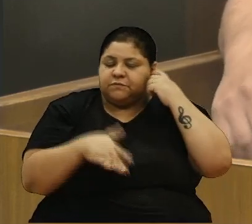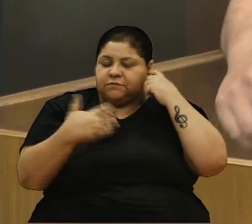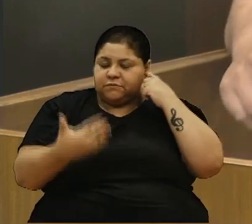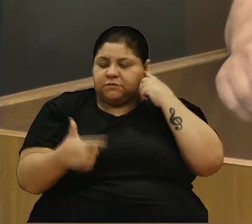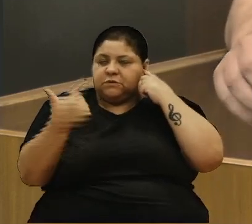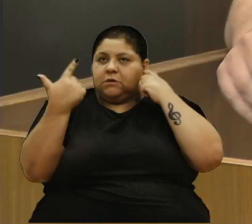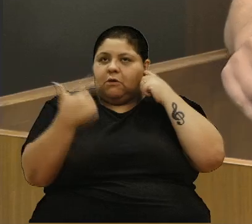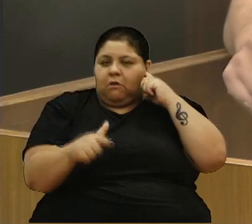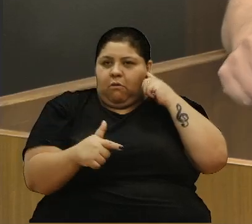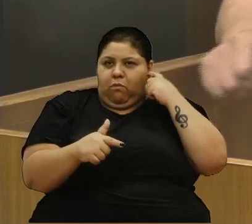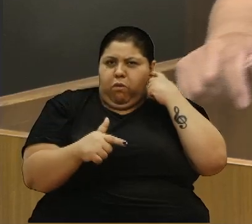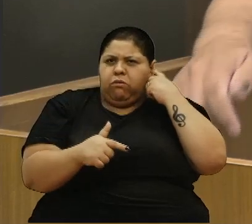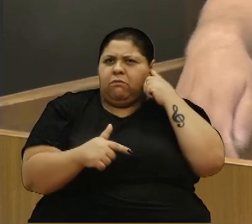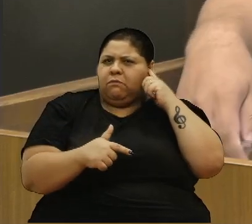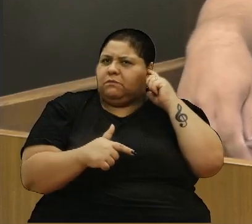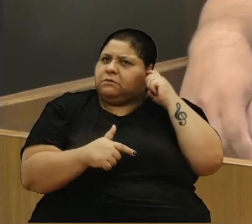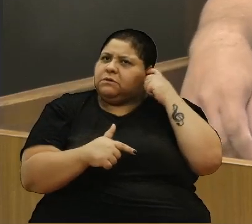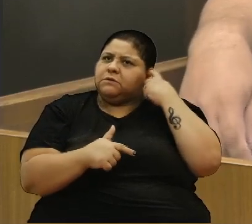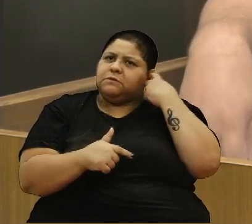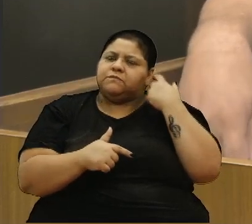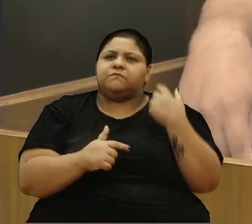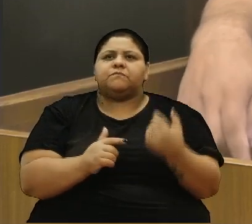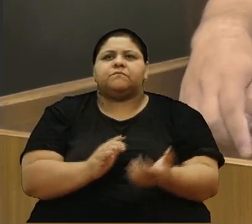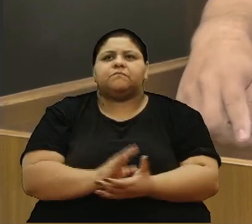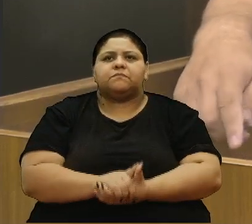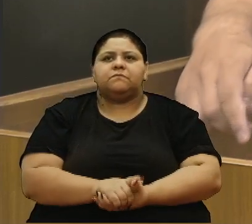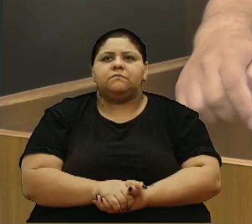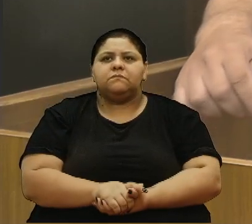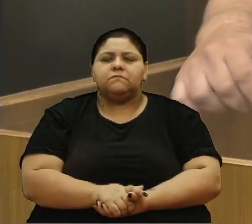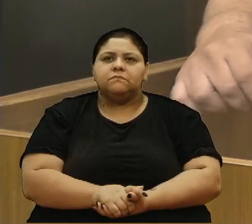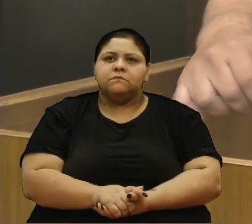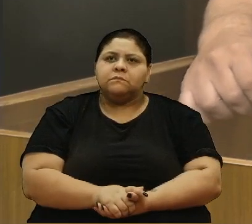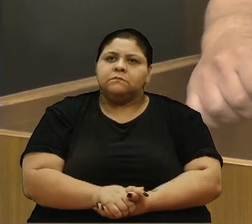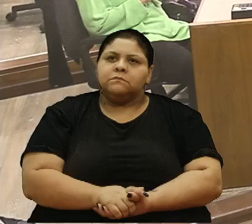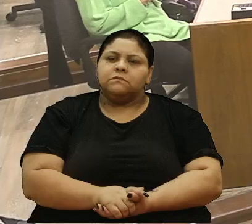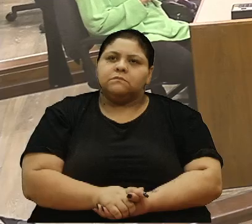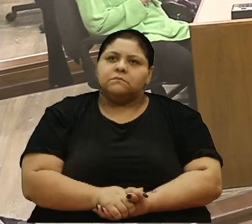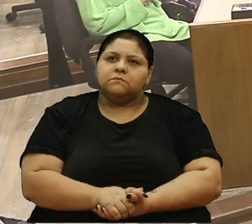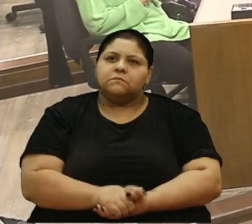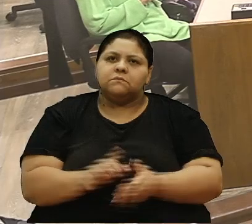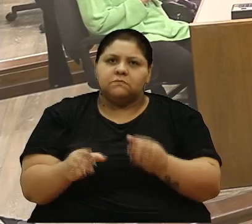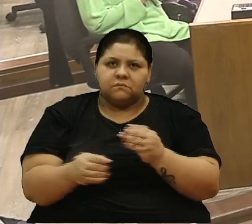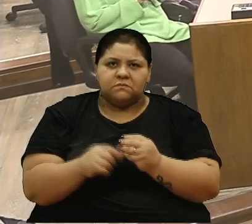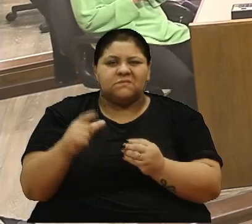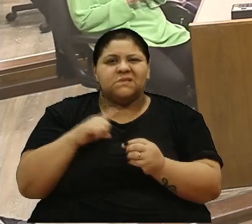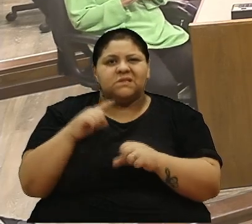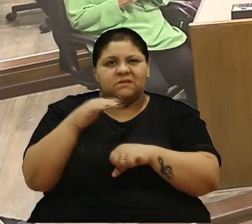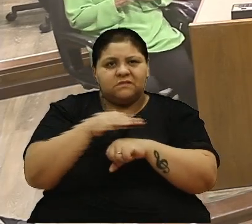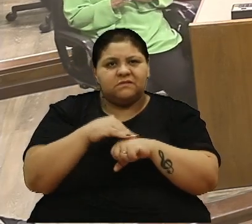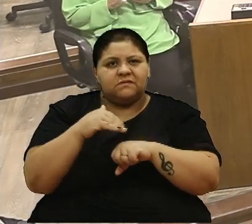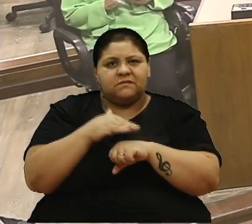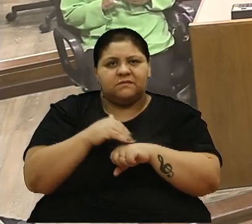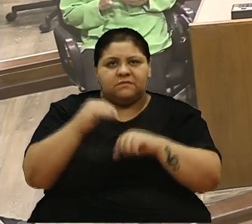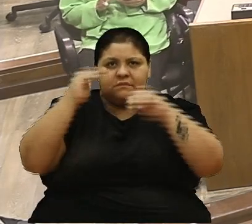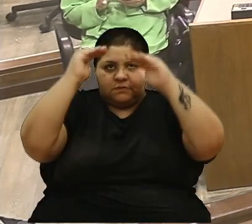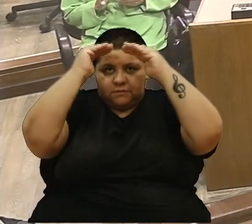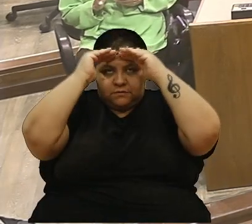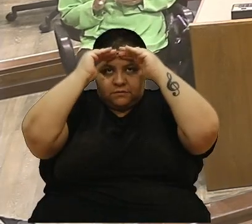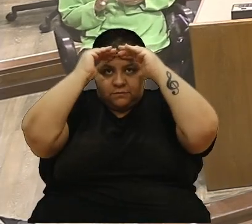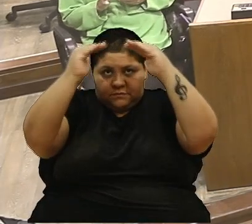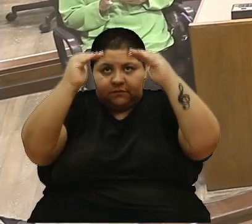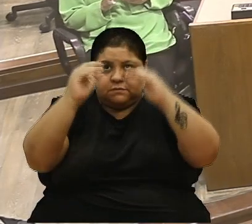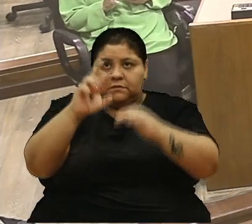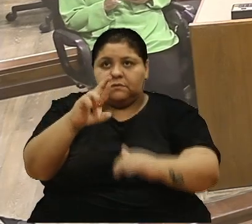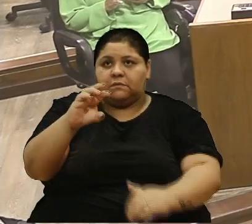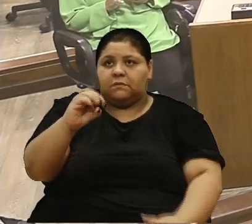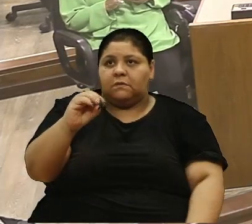mais uma vez... Permite uma pequena parte, vereador? Pode, por favor, vereador. Olha, eu tenho muito carinho e muito respeito pelo